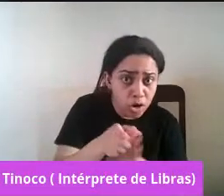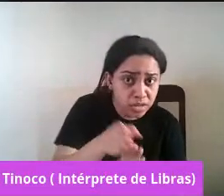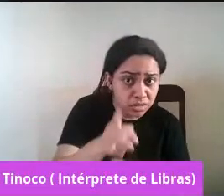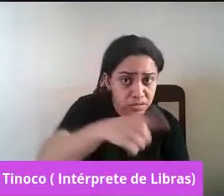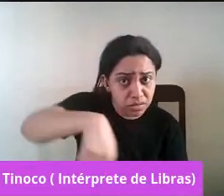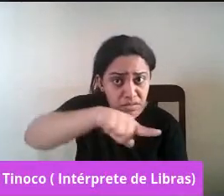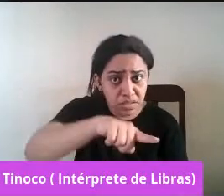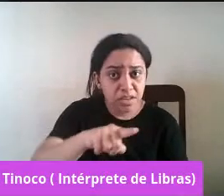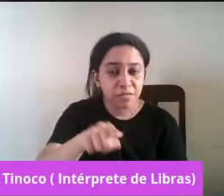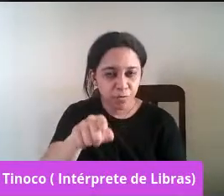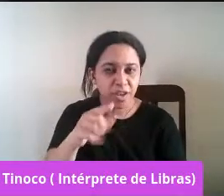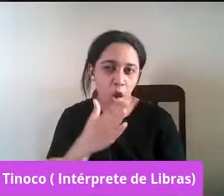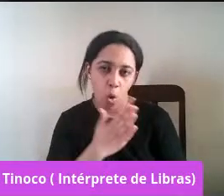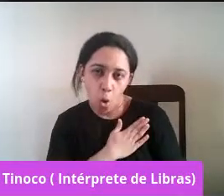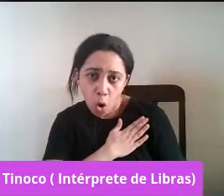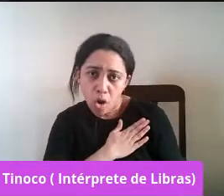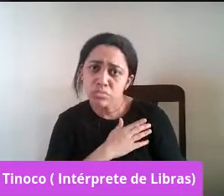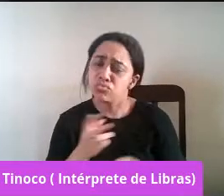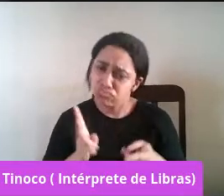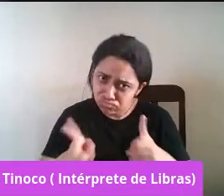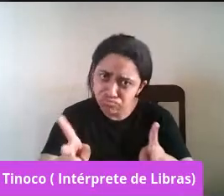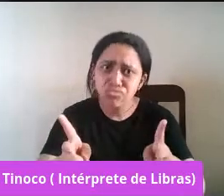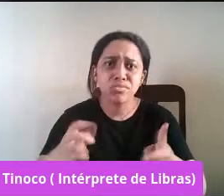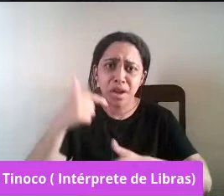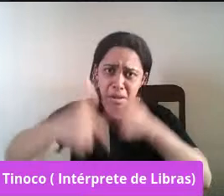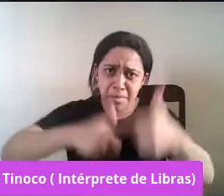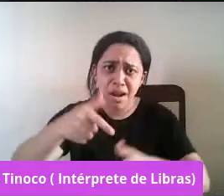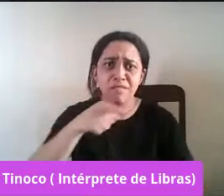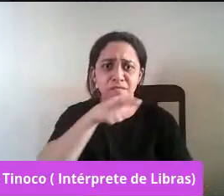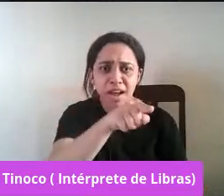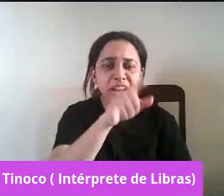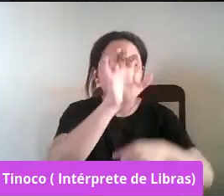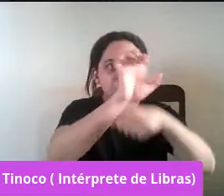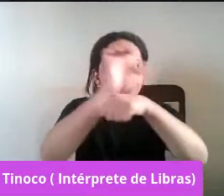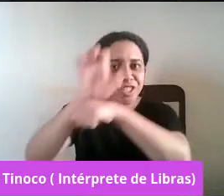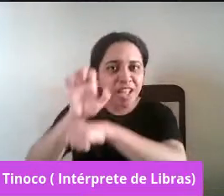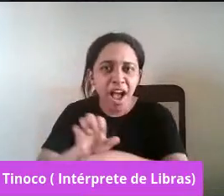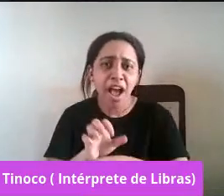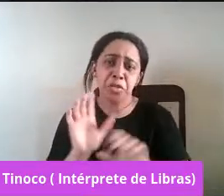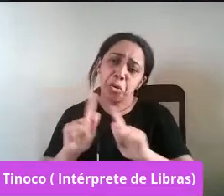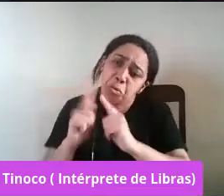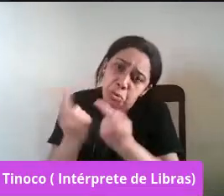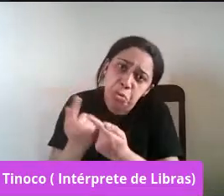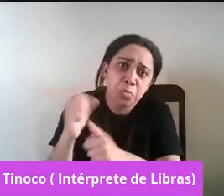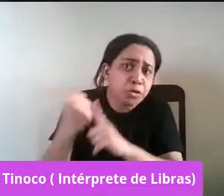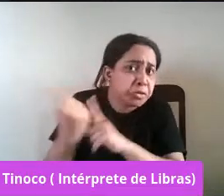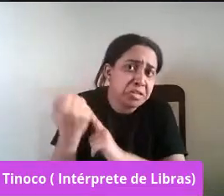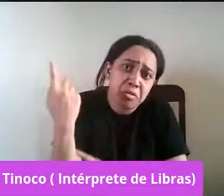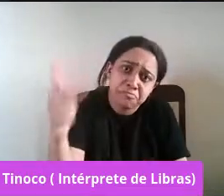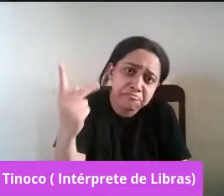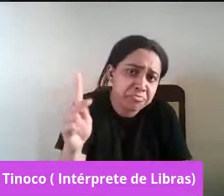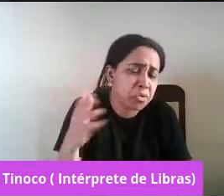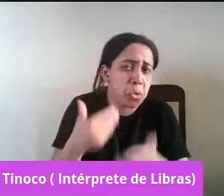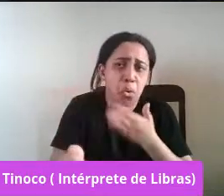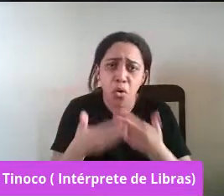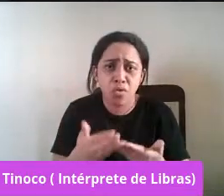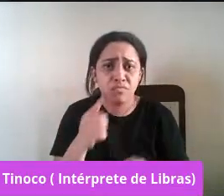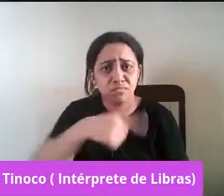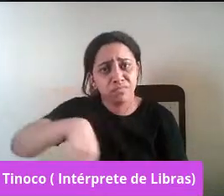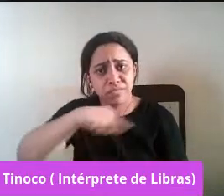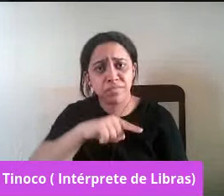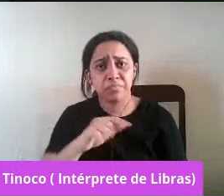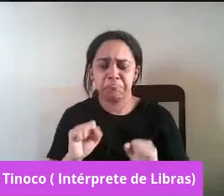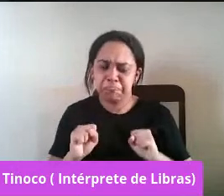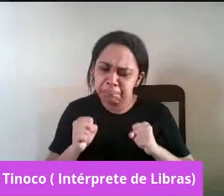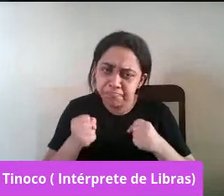vão em frente, faça aí na sua região, faça com seu grupo social, qualquer, né? Então, aí você tem um pano para as mangas,